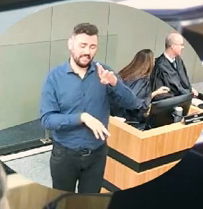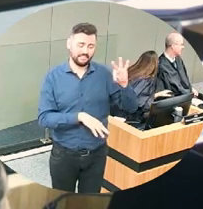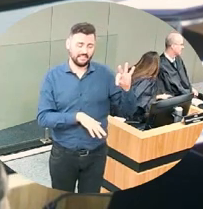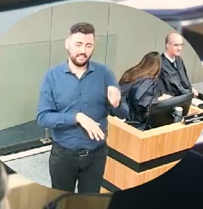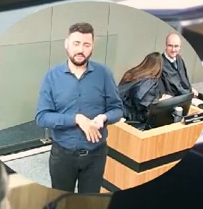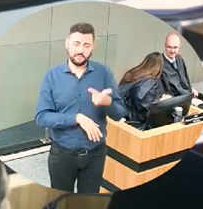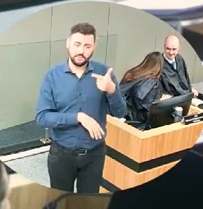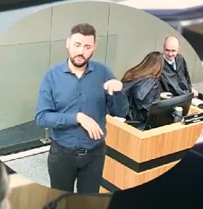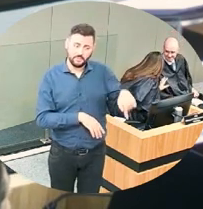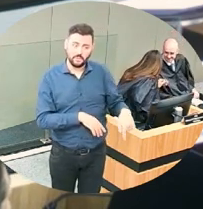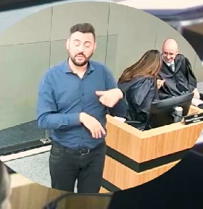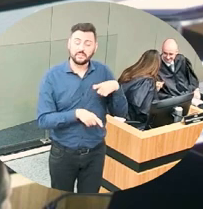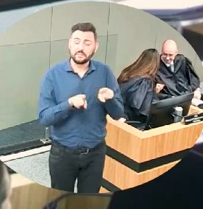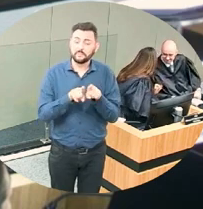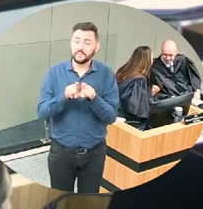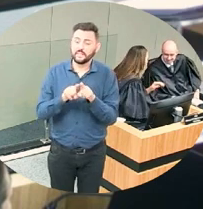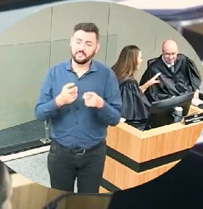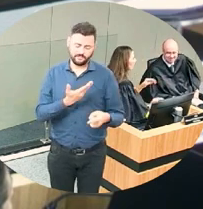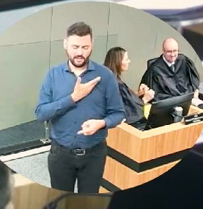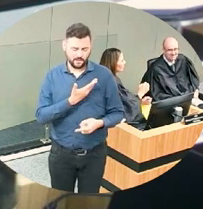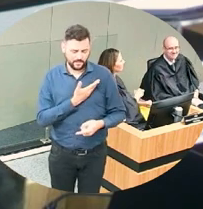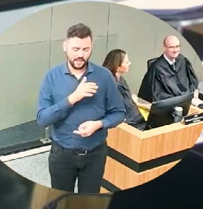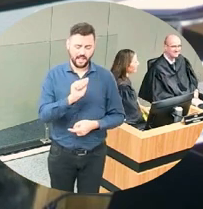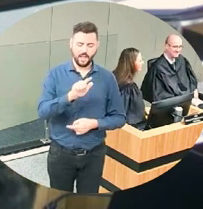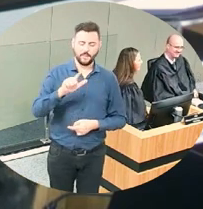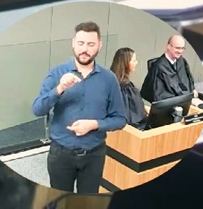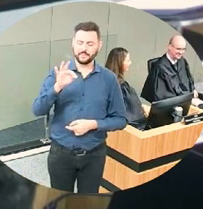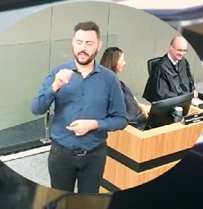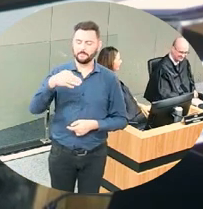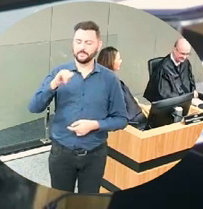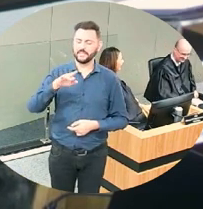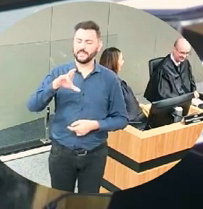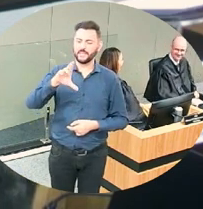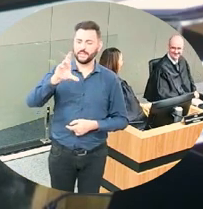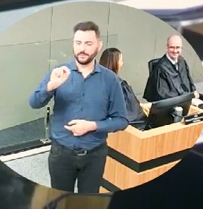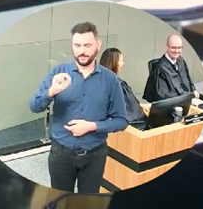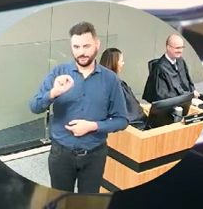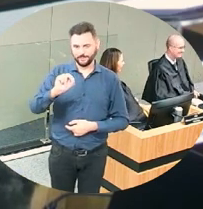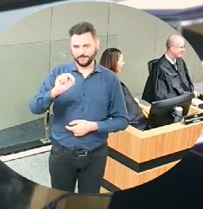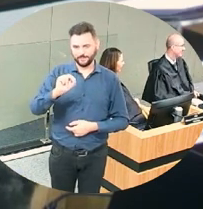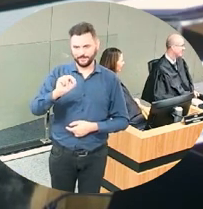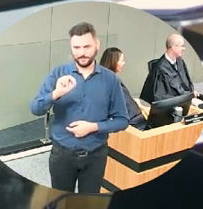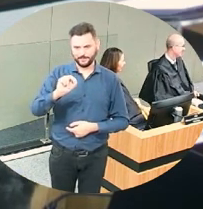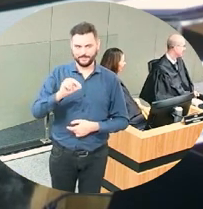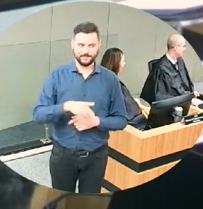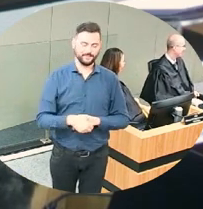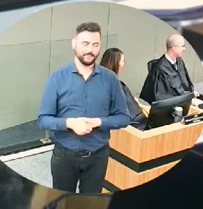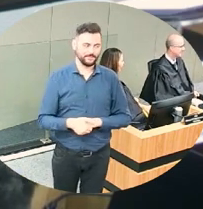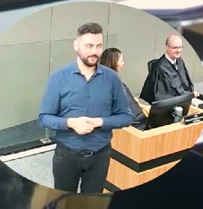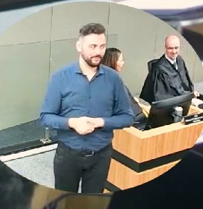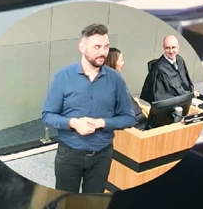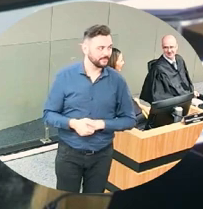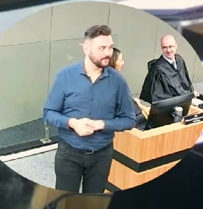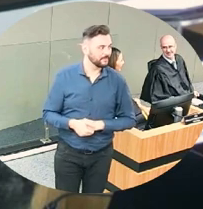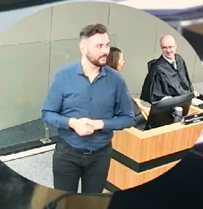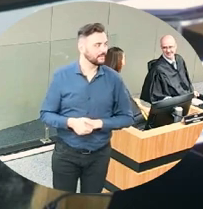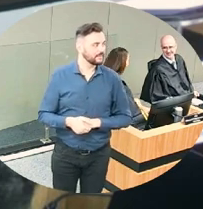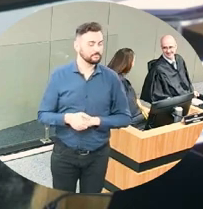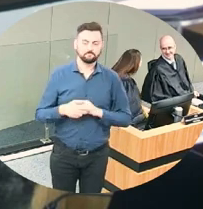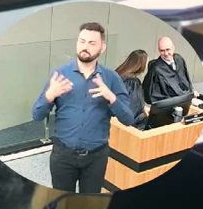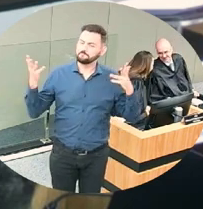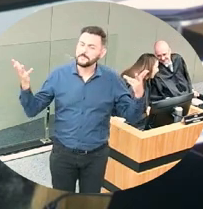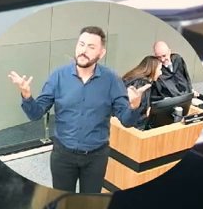de Santa Catarina nosso também amigo Altamiro Pinha eh